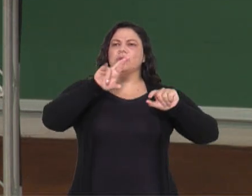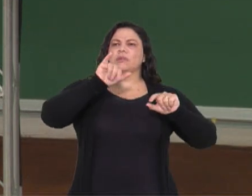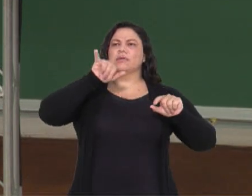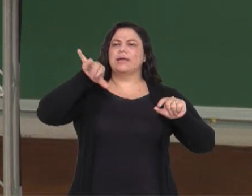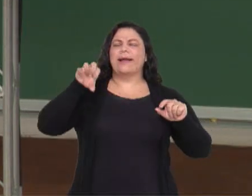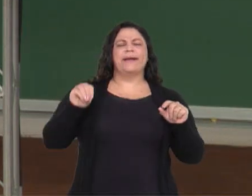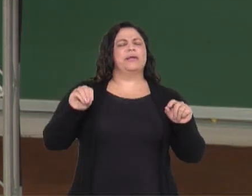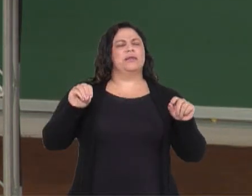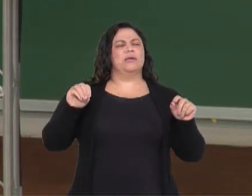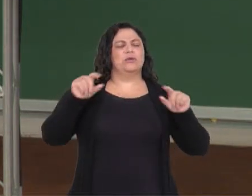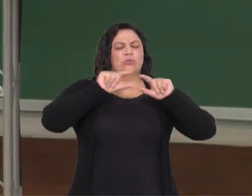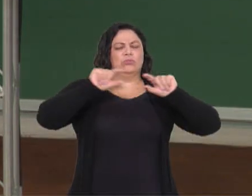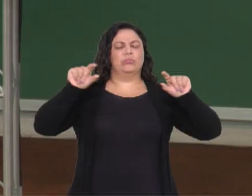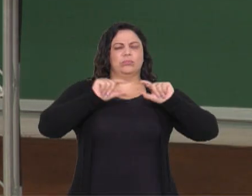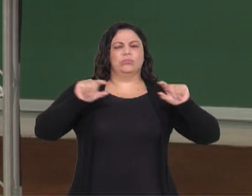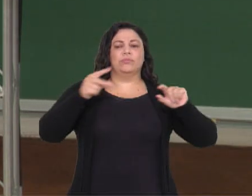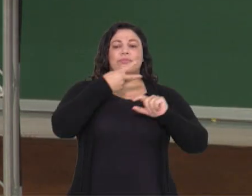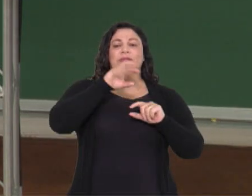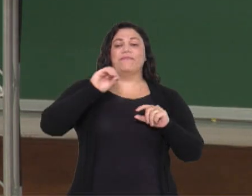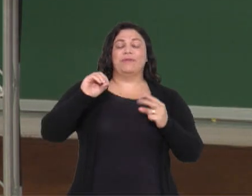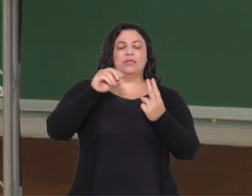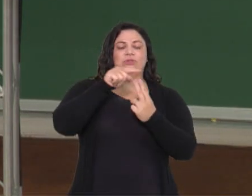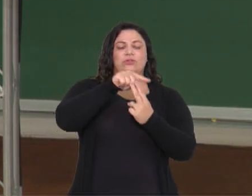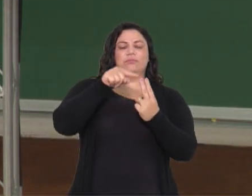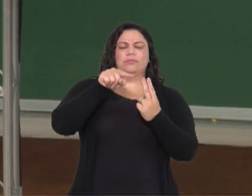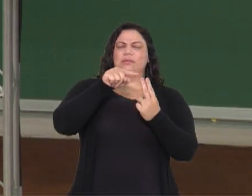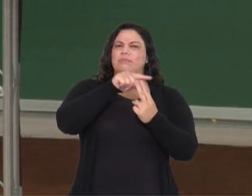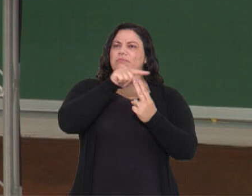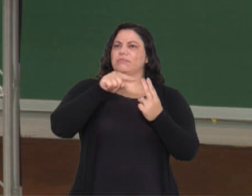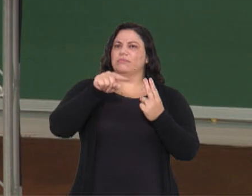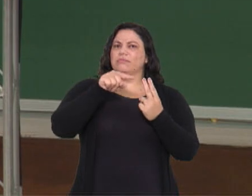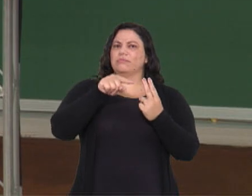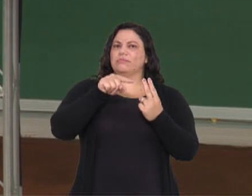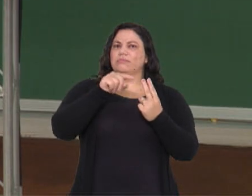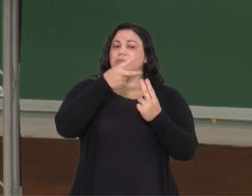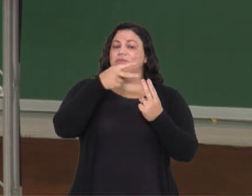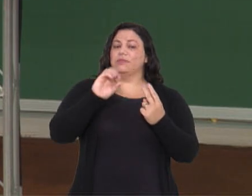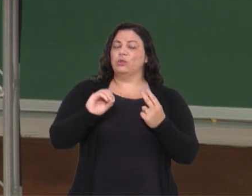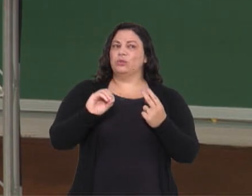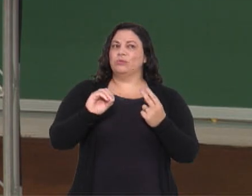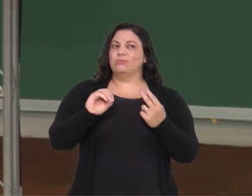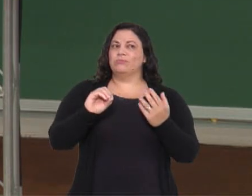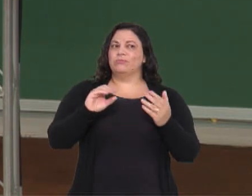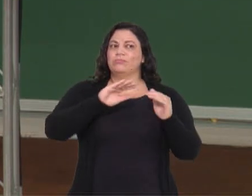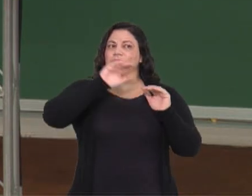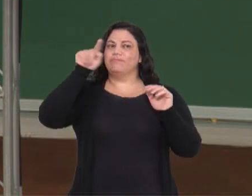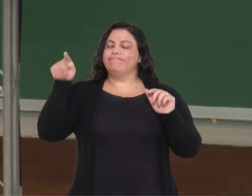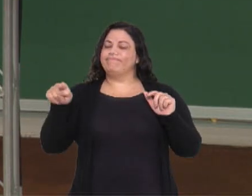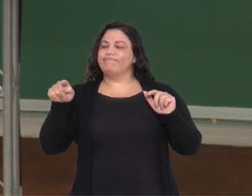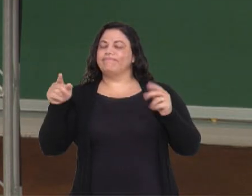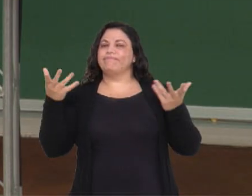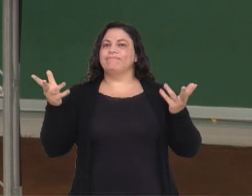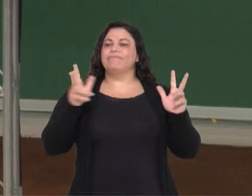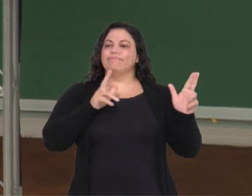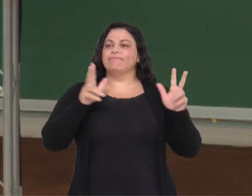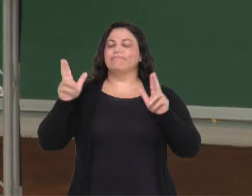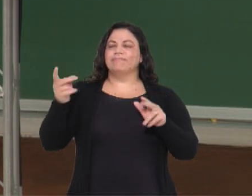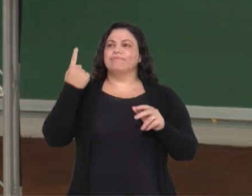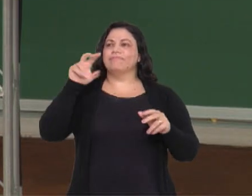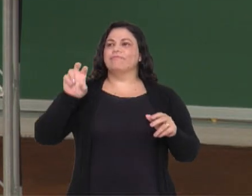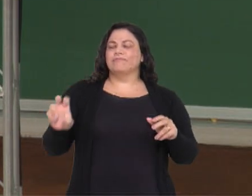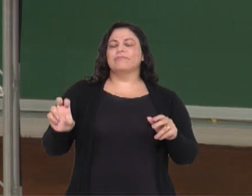10 dá 20 π. Nem preciso usar um valor de π aqui, só como grandeza. Comprimento com raio igual a 15 dá 30